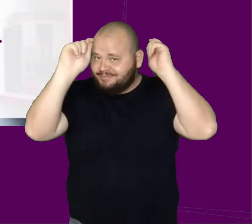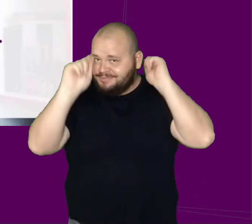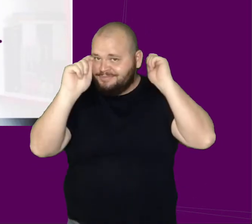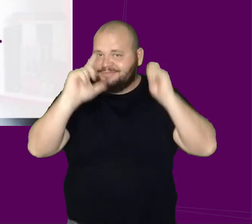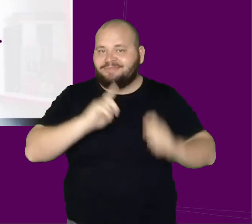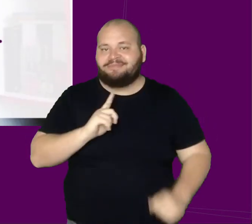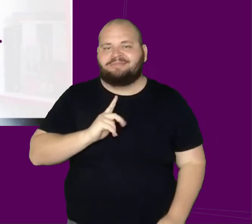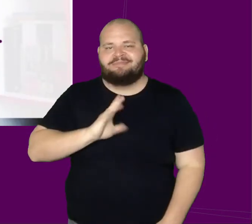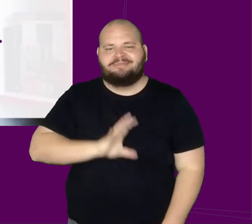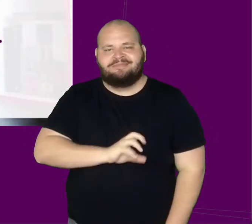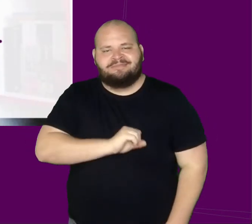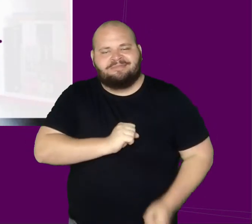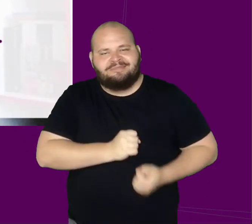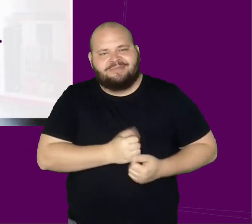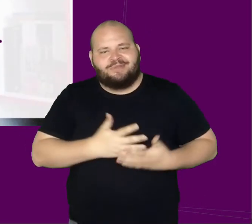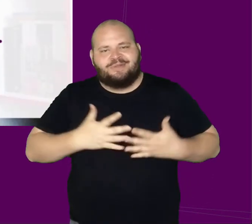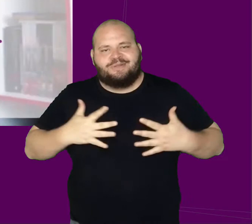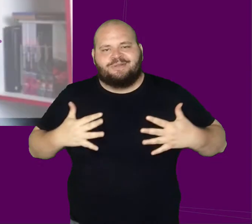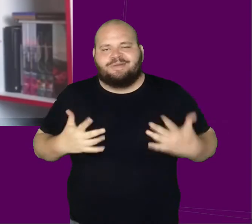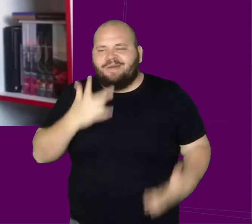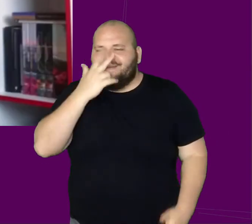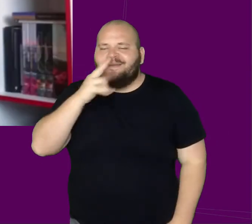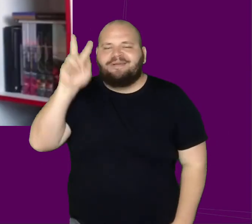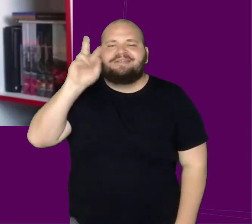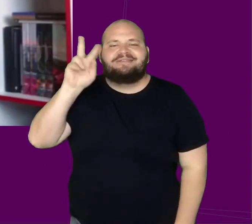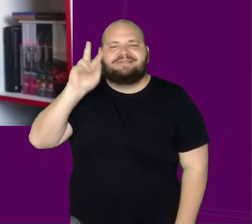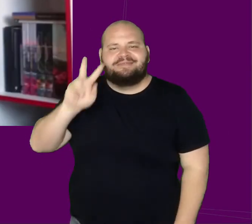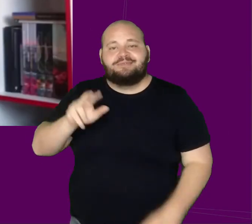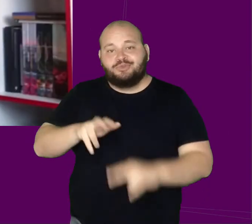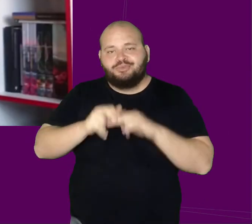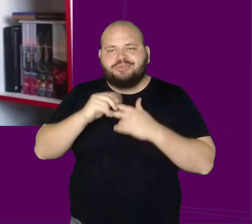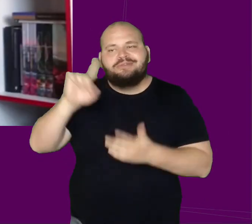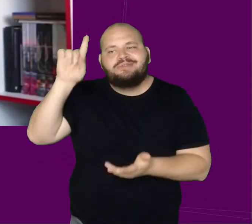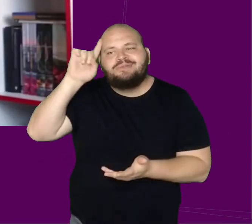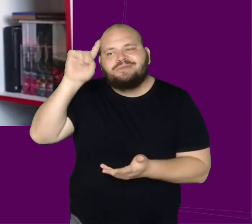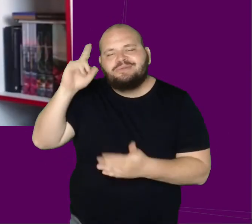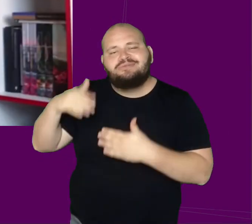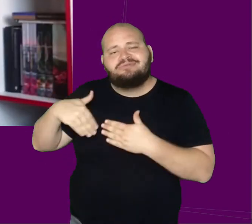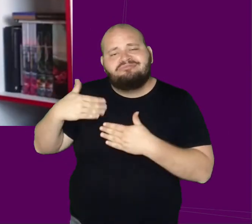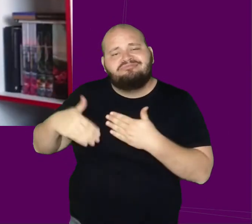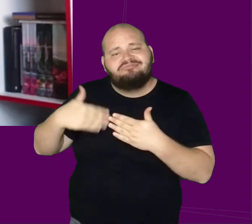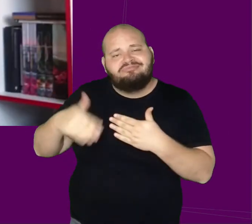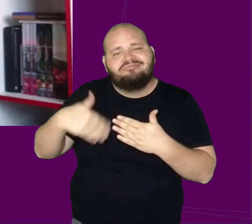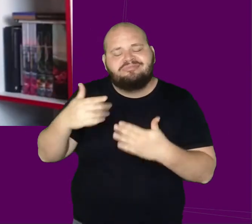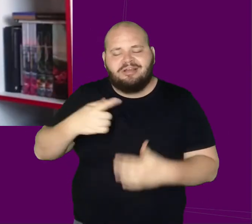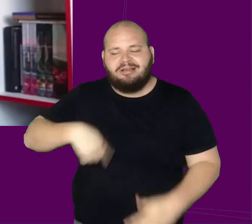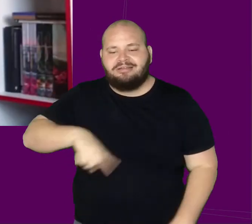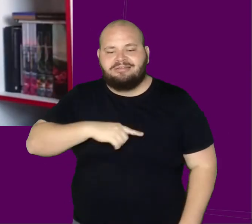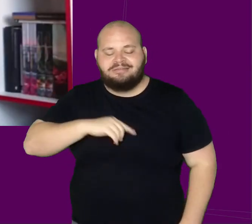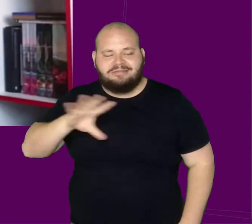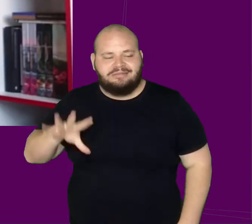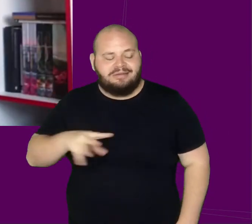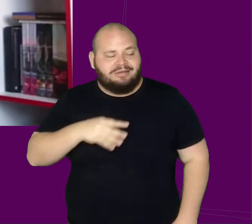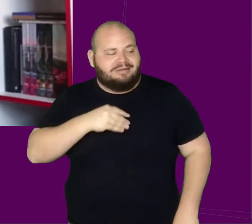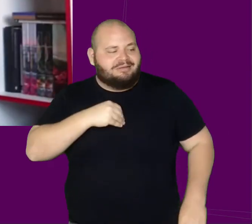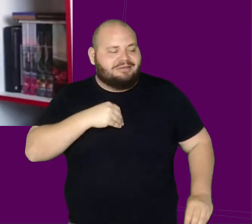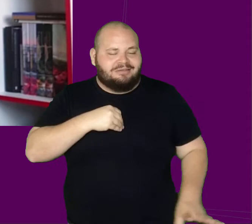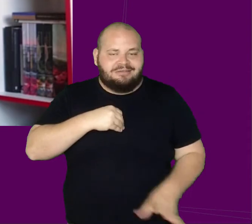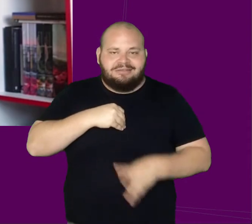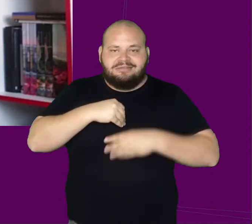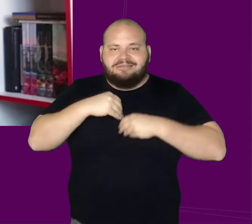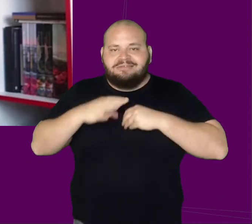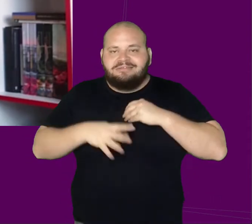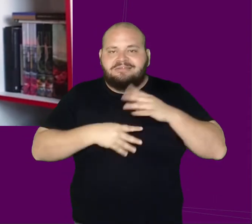coração como uns amados brinquedos reencontrados. Então esse dia a dia vai nos enchendo, a gente vai se